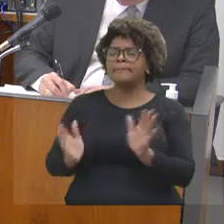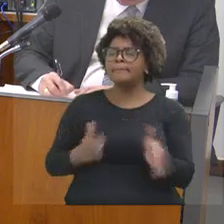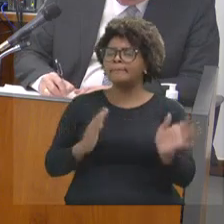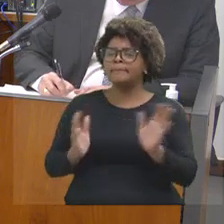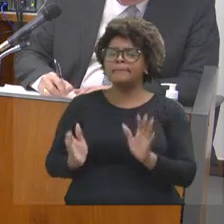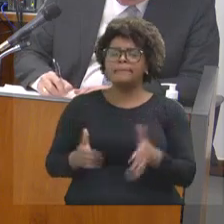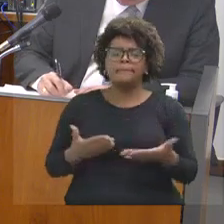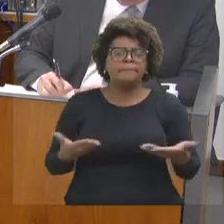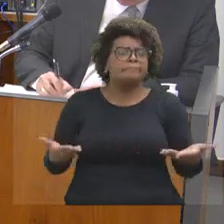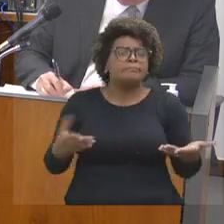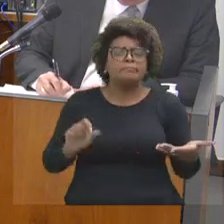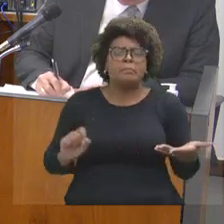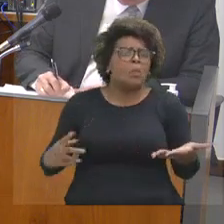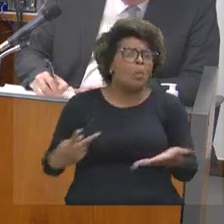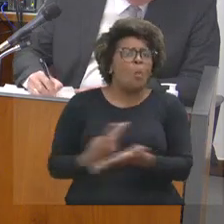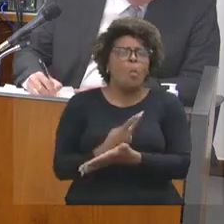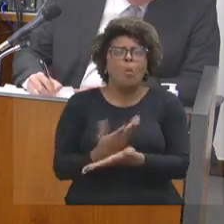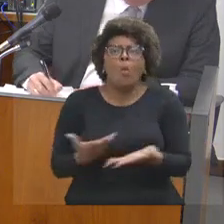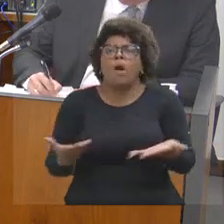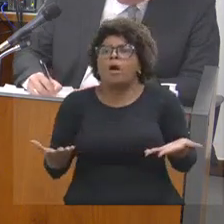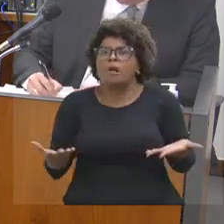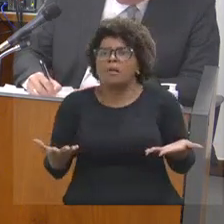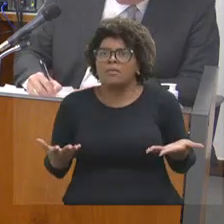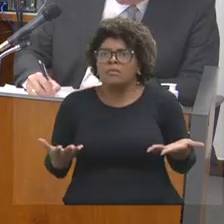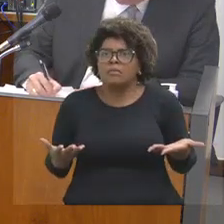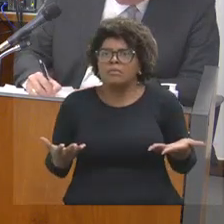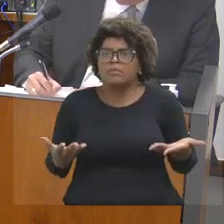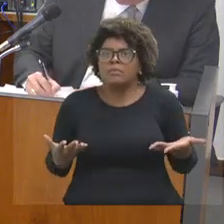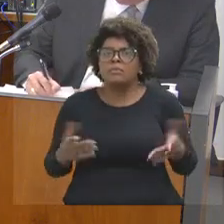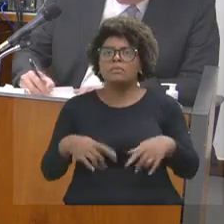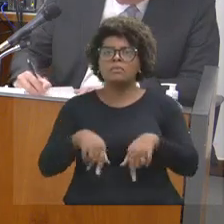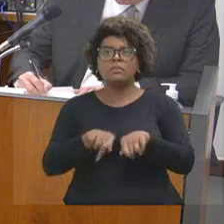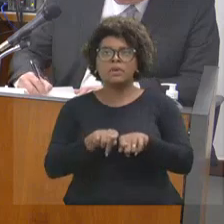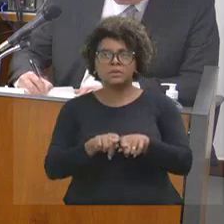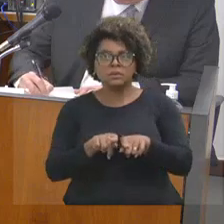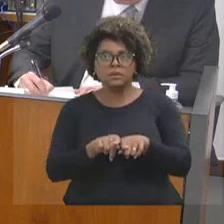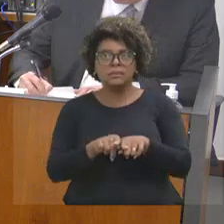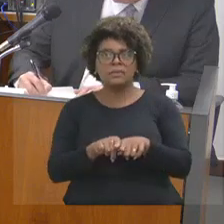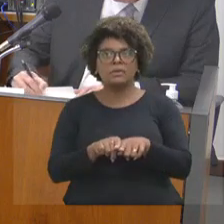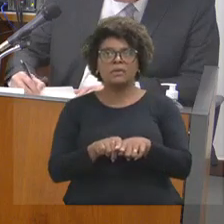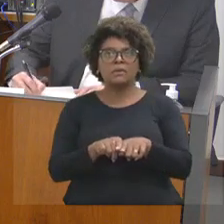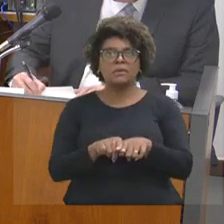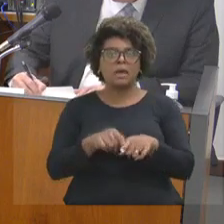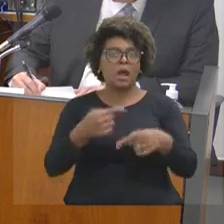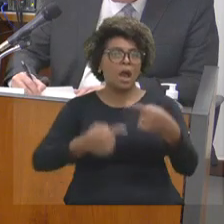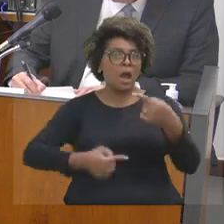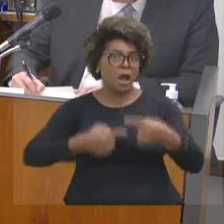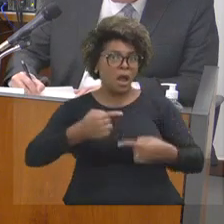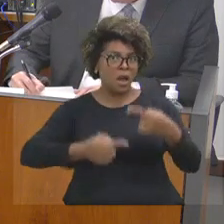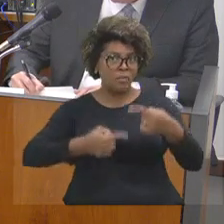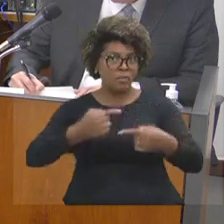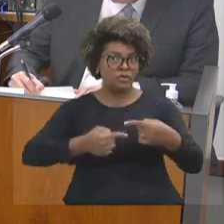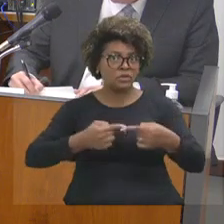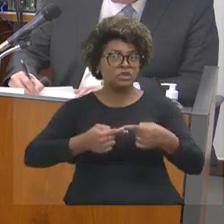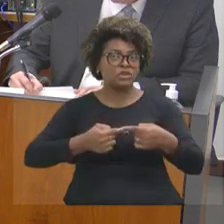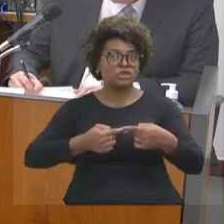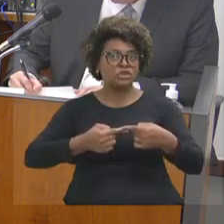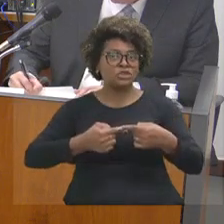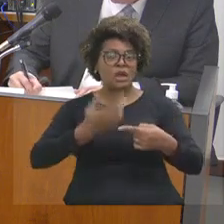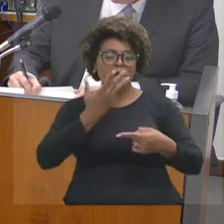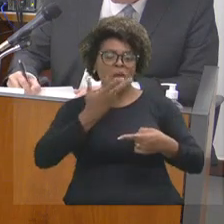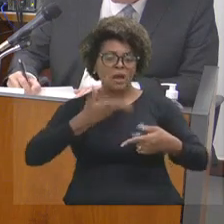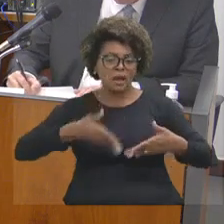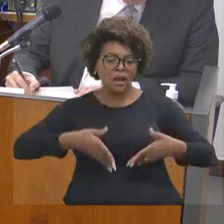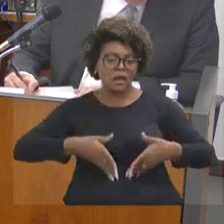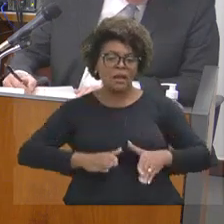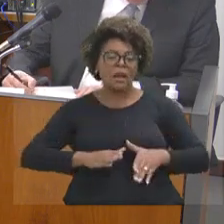ineficiente né E também a questão da política do recém-nascido que é deputada